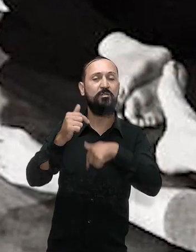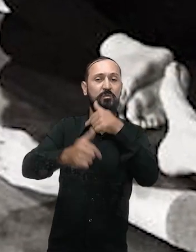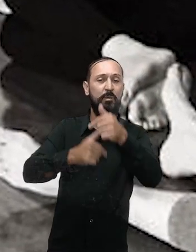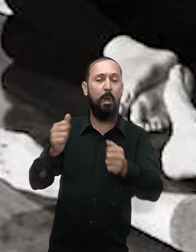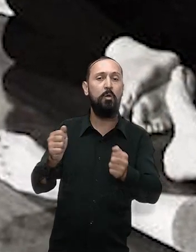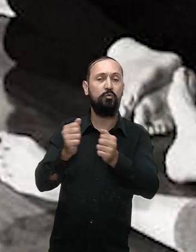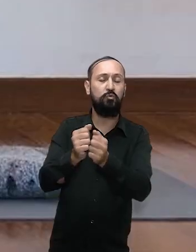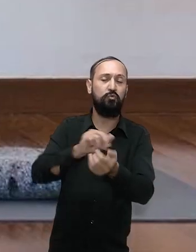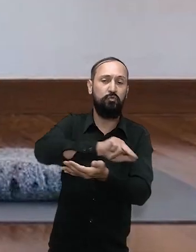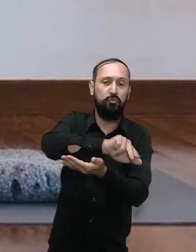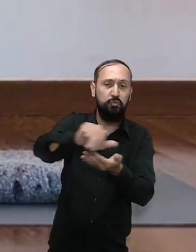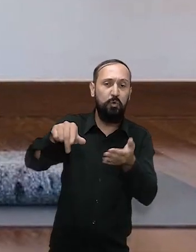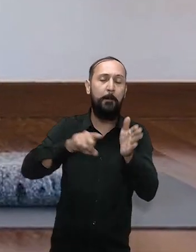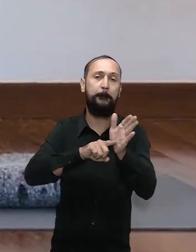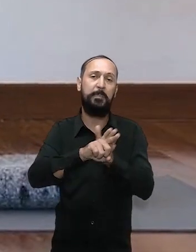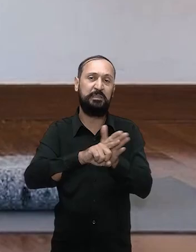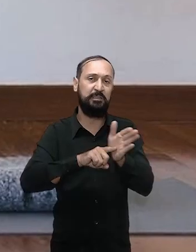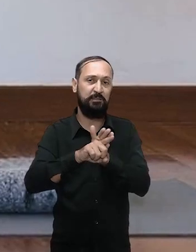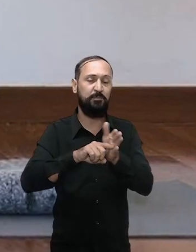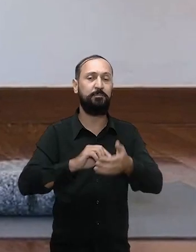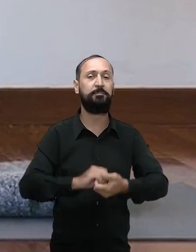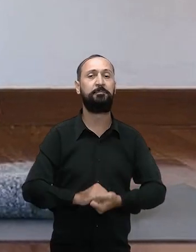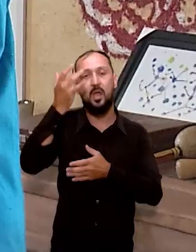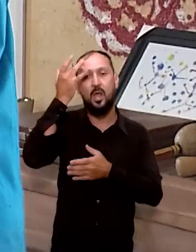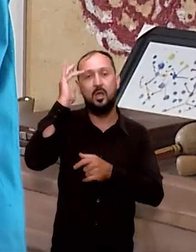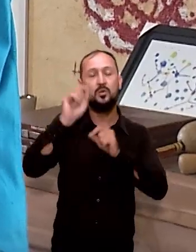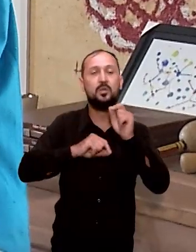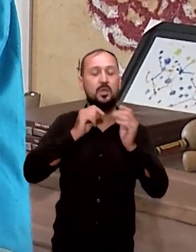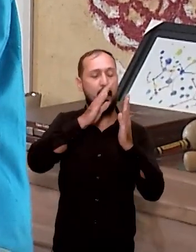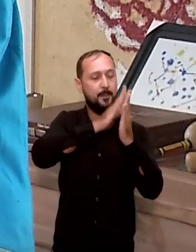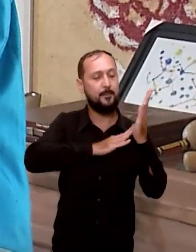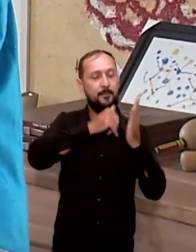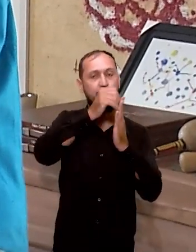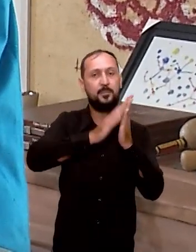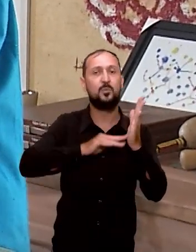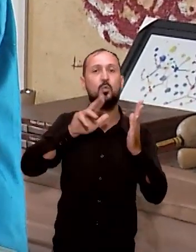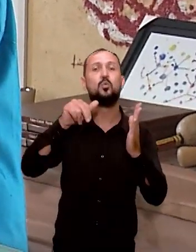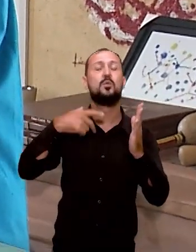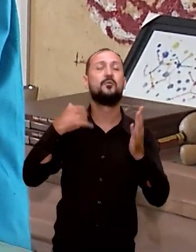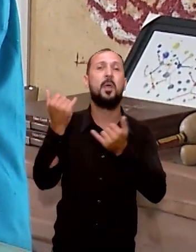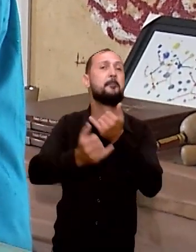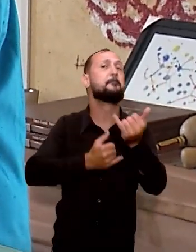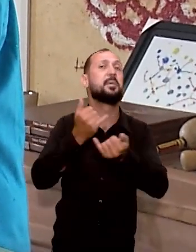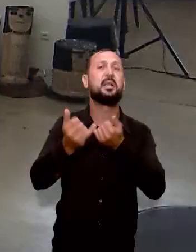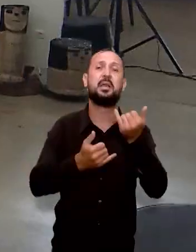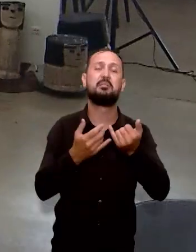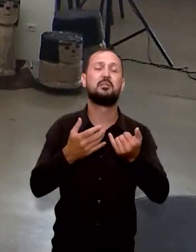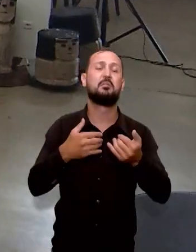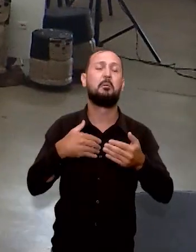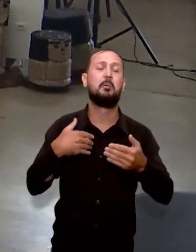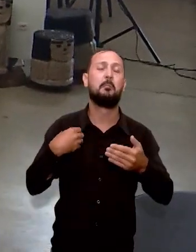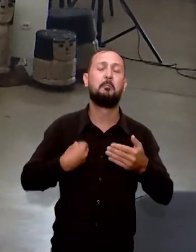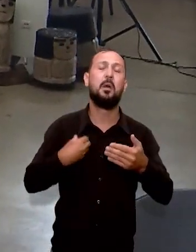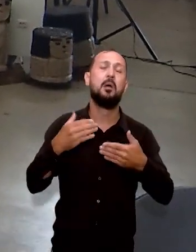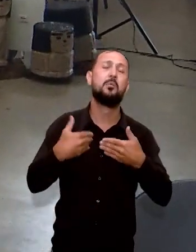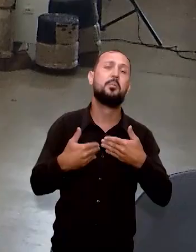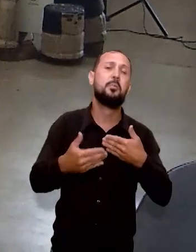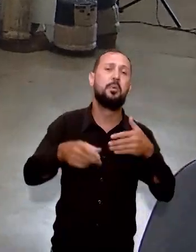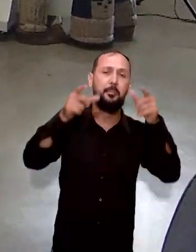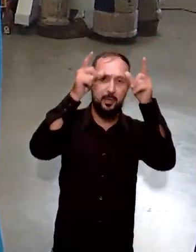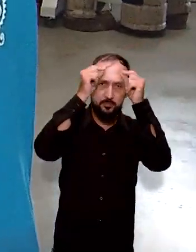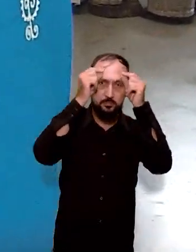desenvolve trabalhos com artistas pesquisadores. Eu acredito que a pintura nunca foi um hobby para mim, ela sempre